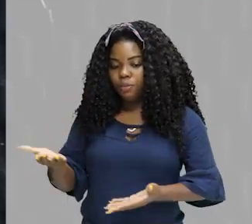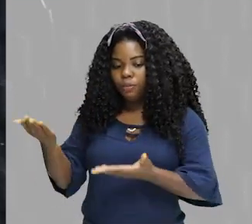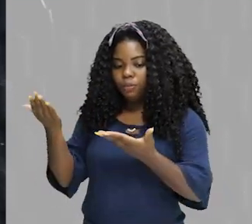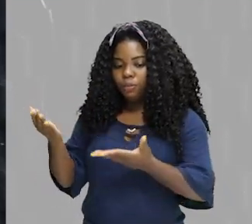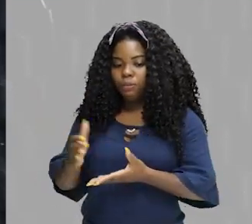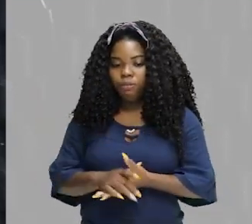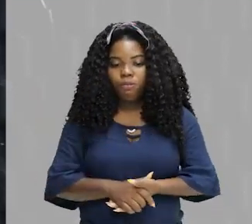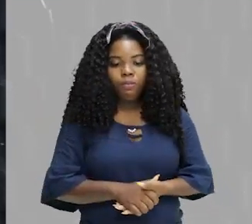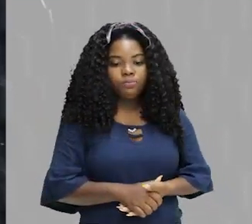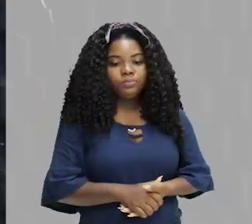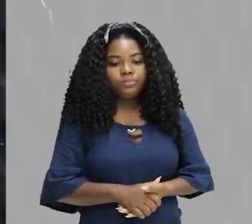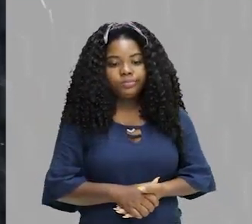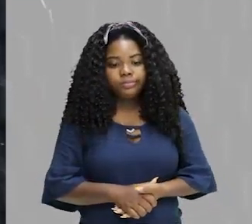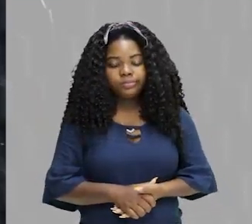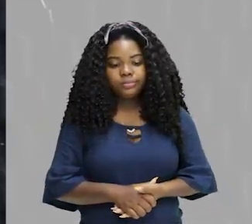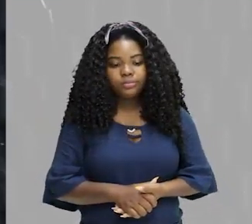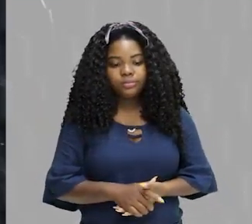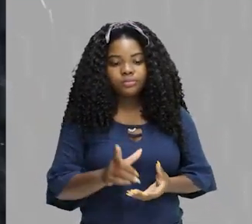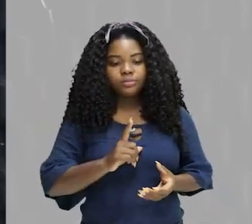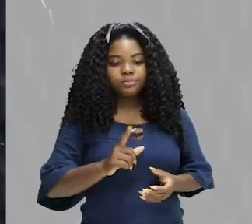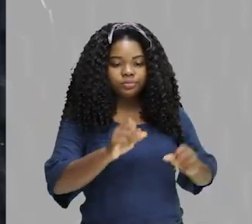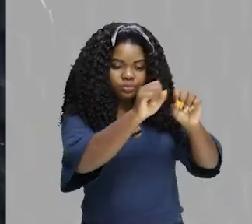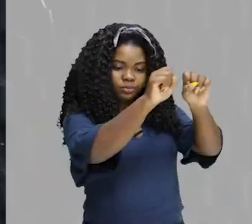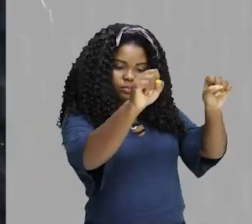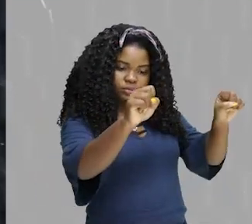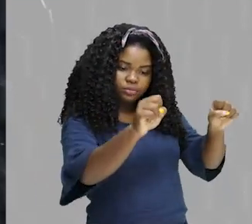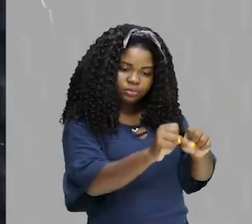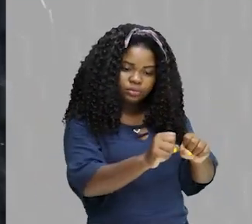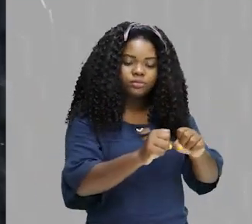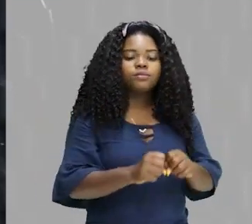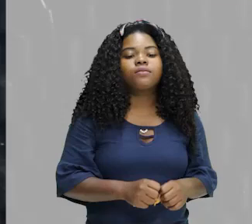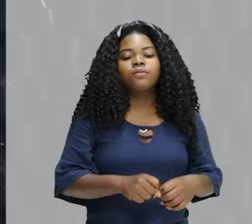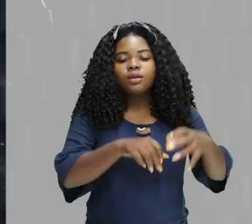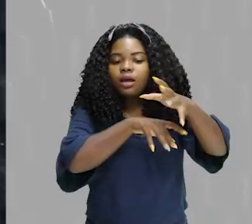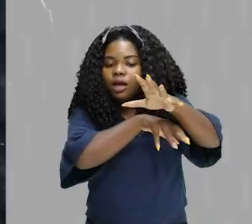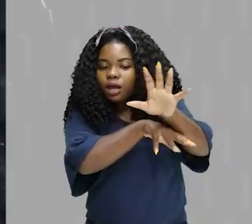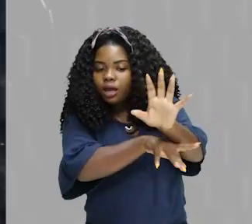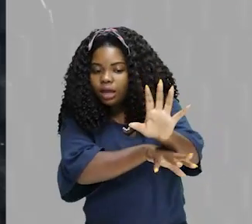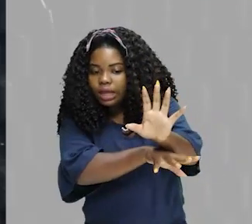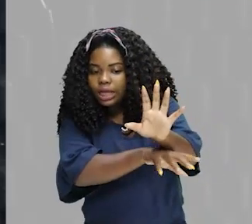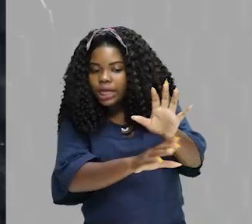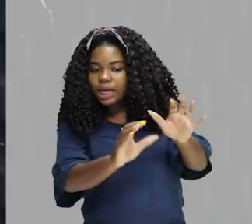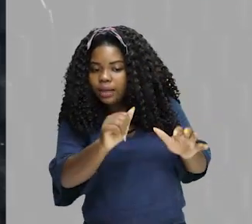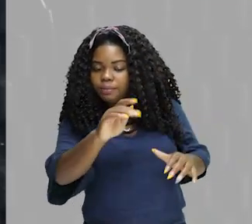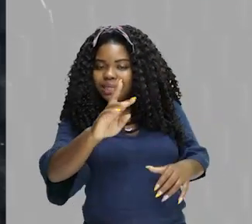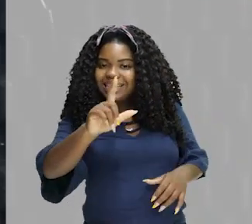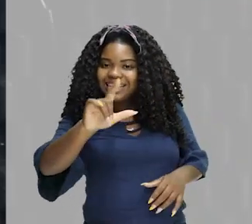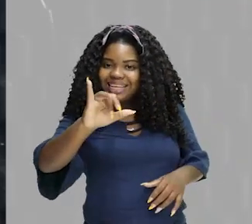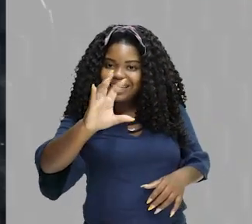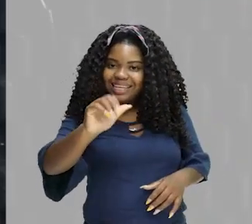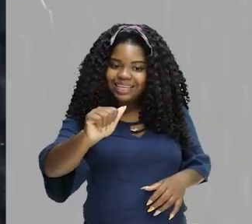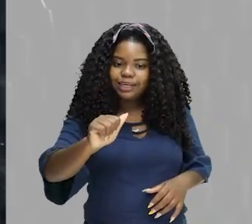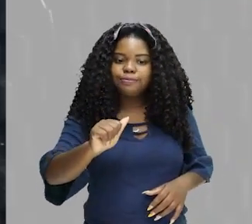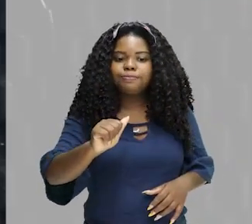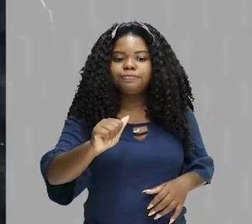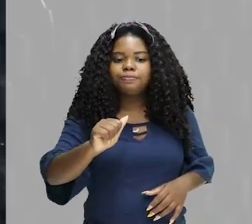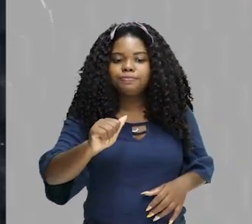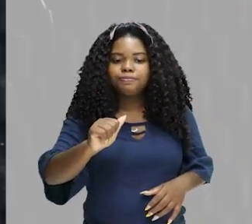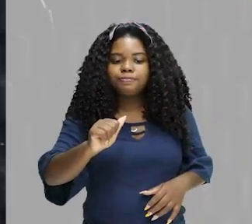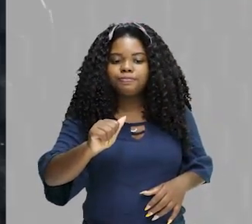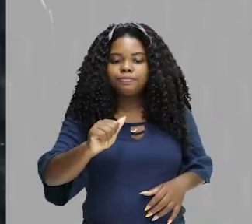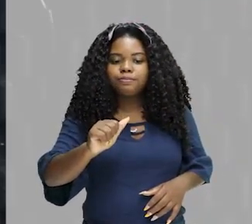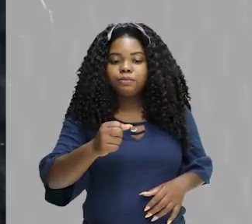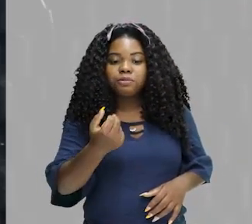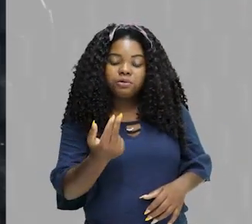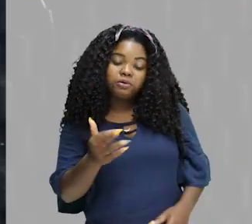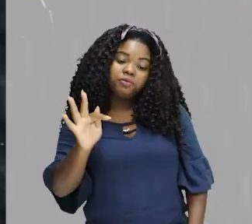2, certo? E aqui, ó, a raiz das monocotiledôneas é em cabeleira, certo? Ou